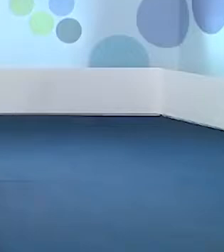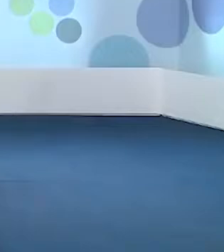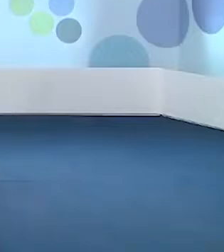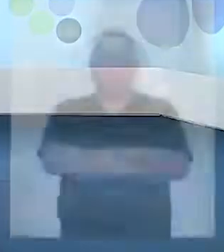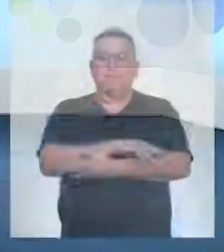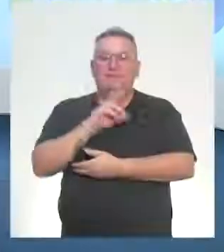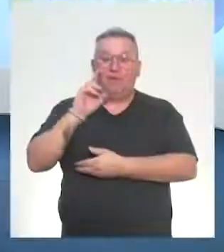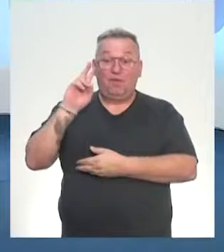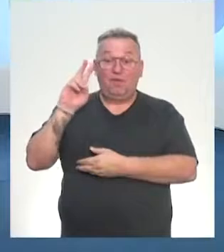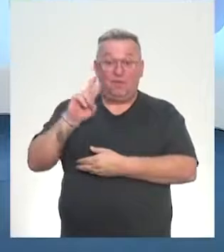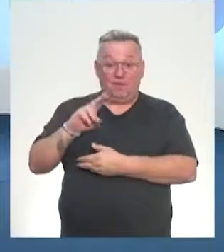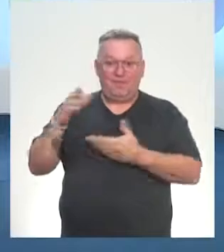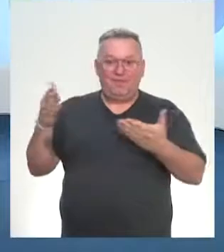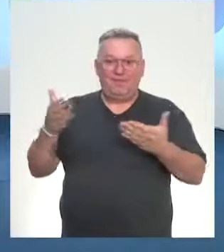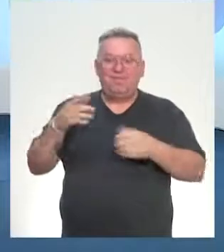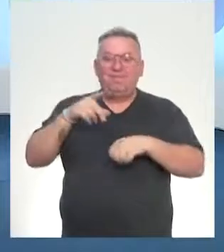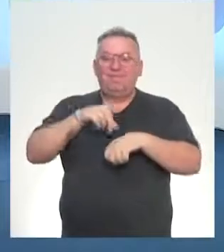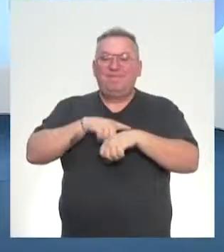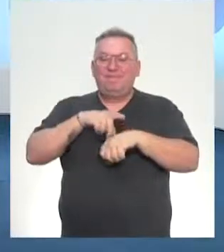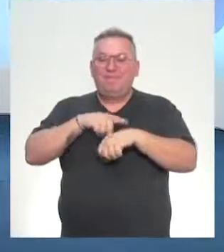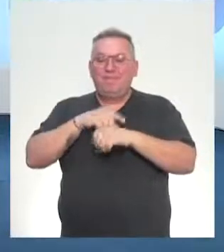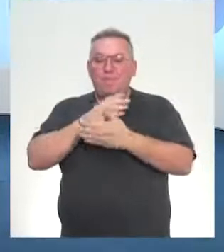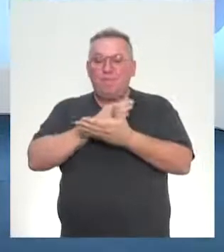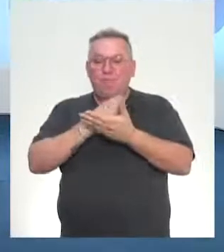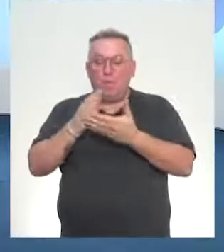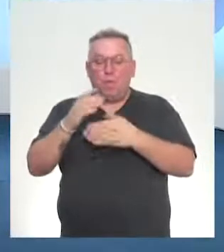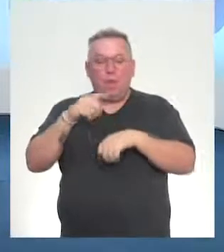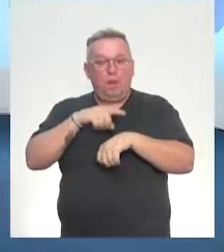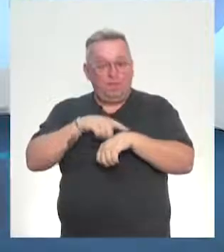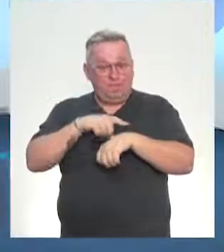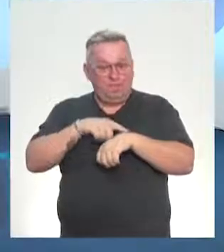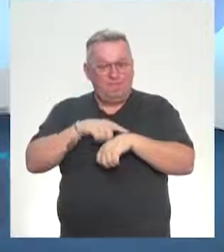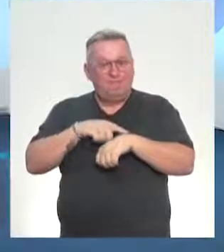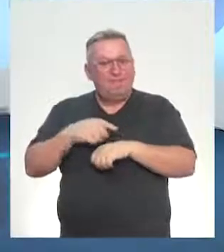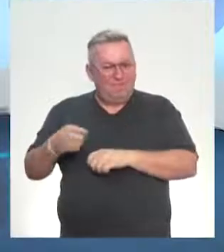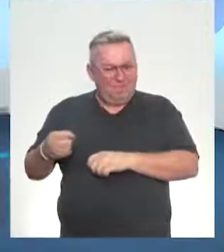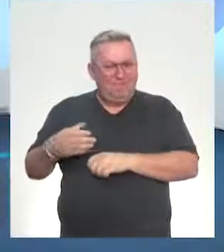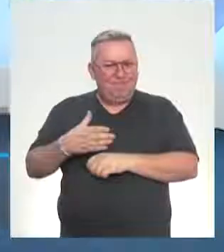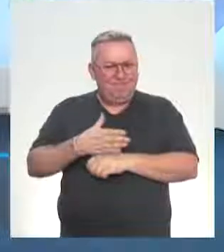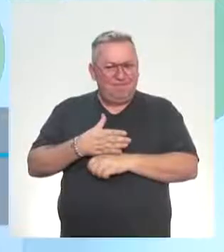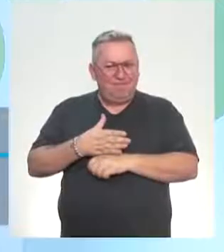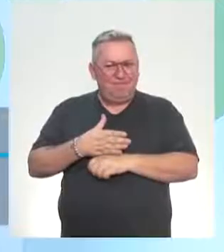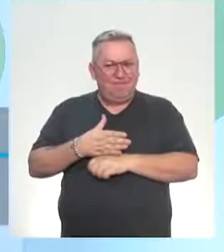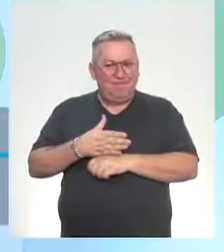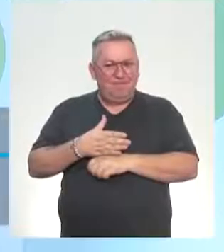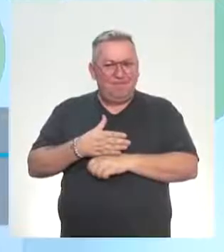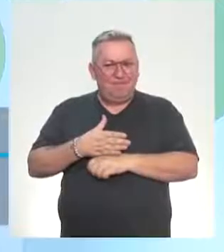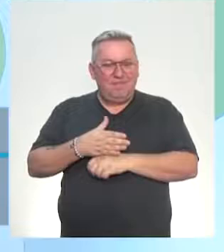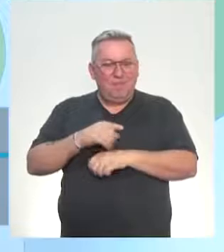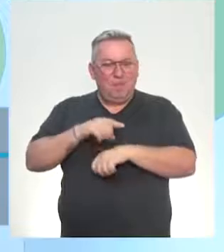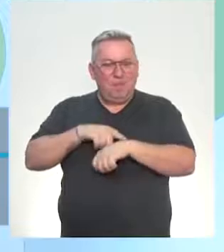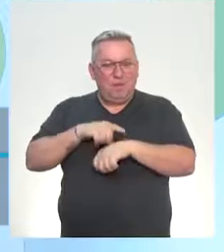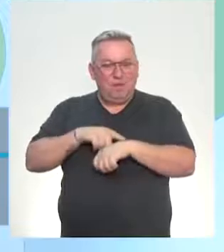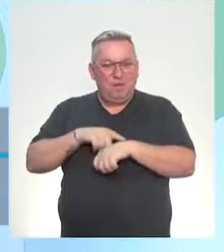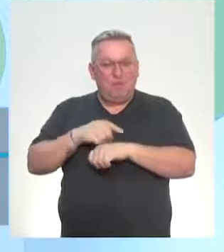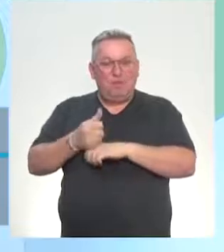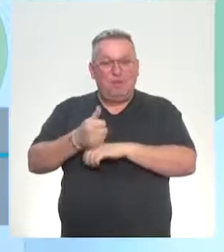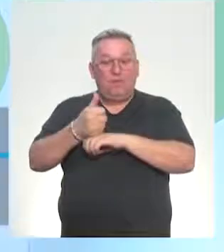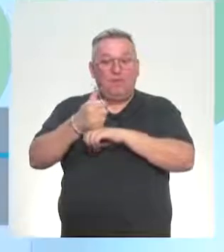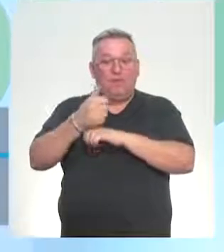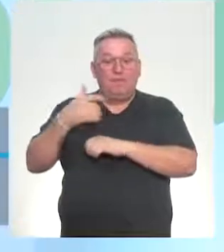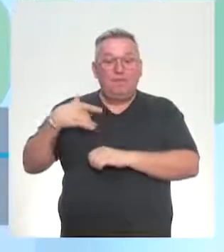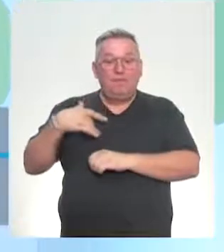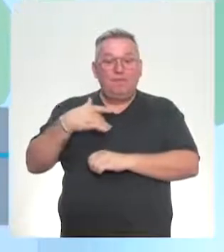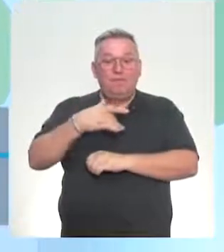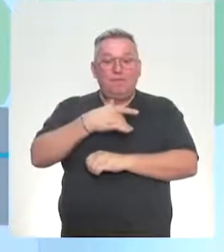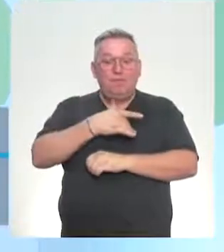Bom, vamos lá. O momento, né? Começa aí, está relacionado com o momento, como a professora Bem antecipou. atual, né? Todo mundo falando aqui, ó, o momento, né? Os profissionais da saúde sendo